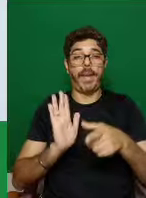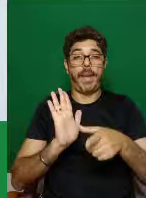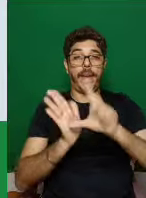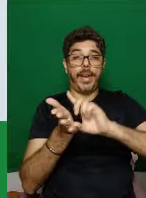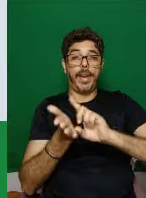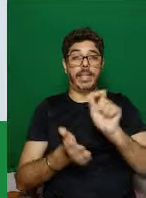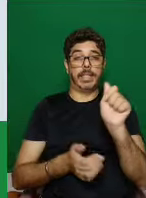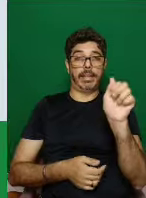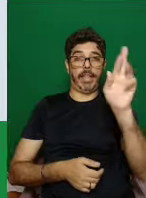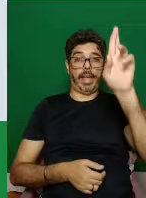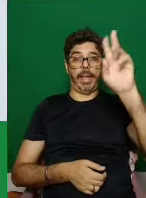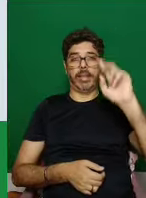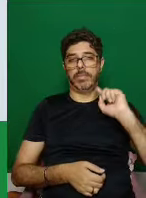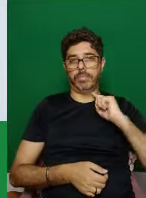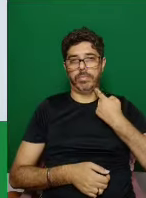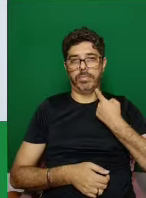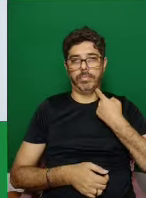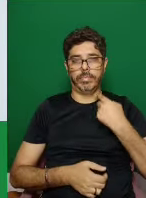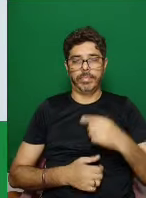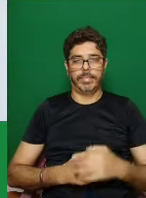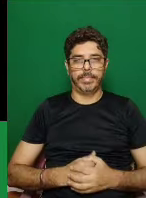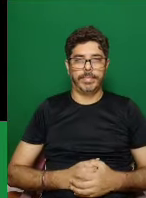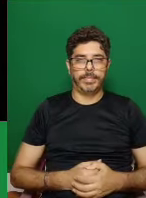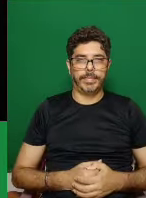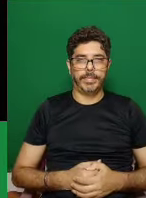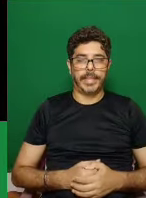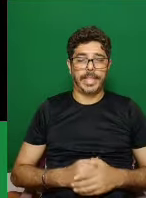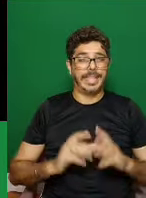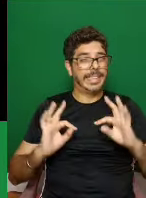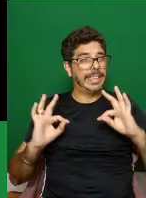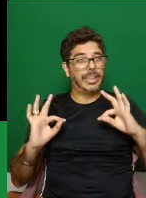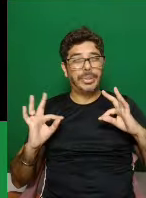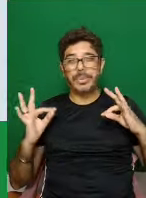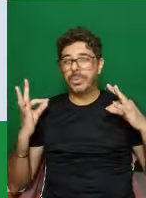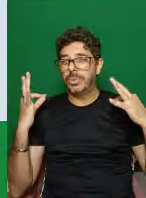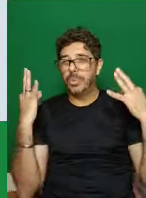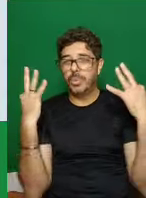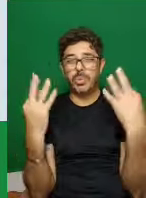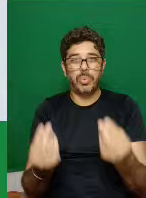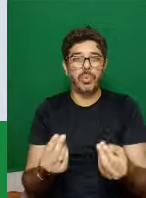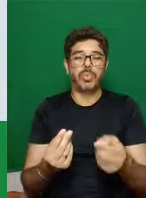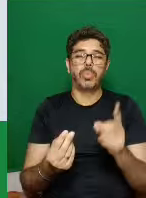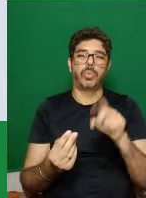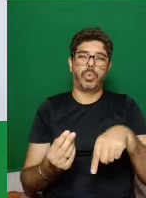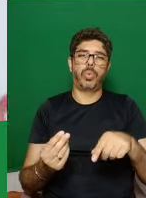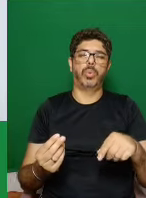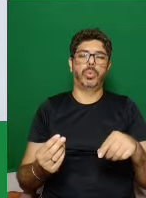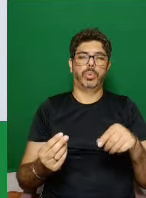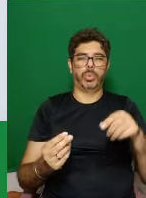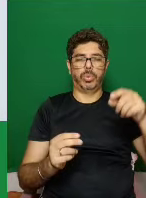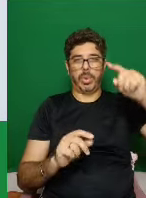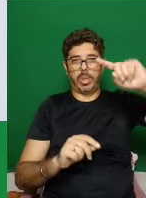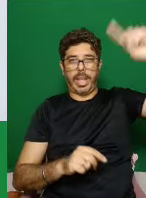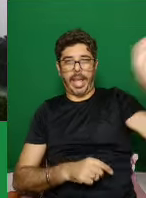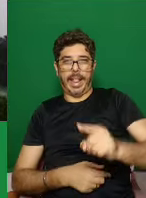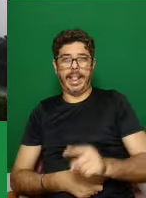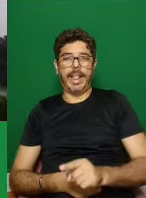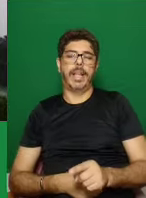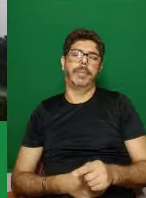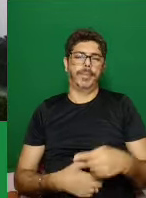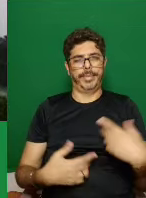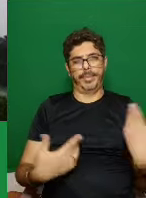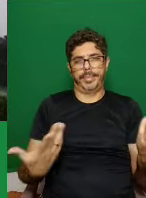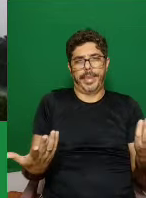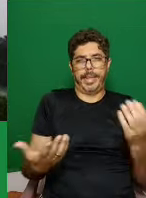Entre todos os fenômenos eletrostáticos conhecidos, possivelmente os relâmpagos sejam os mais óbvios observados na Terra. Uma